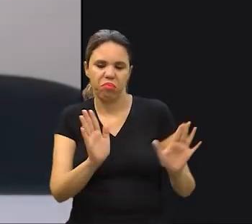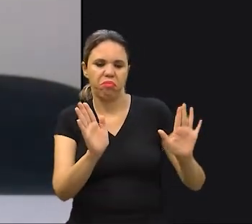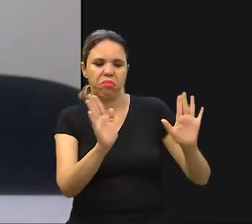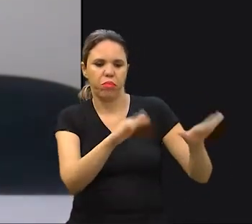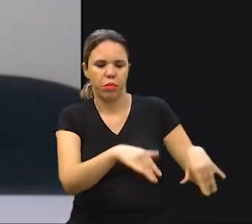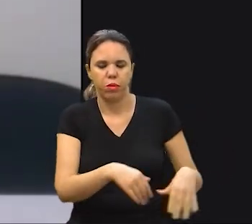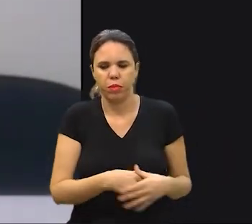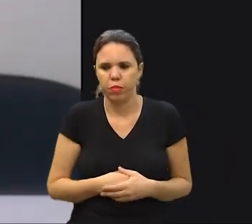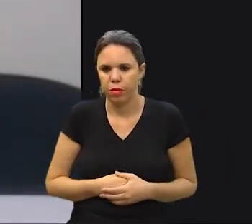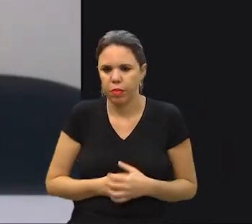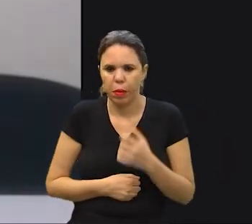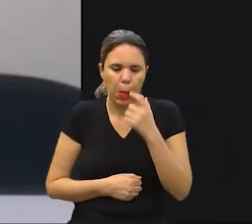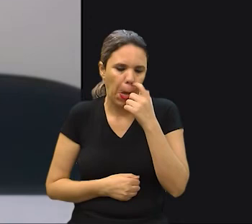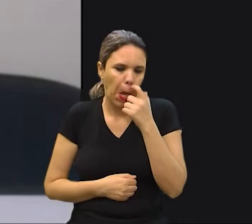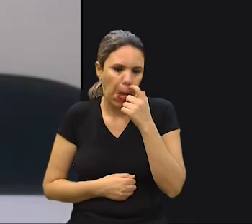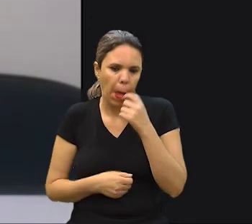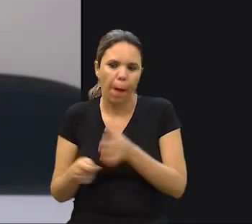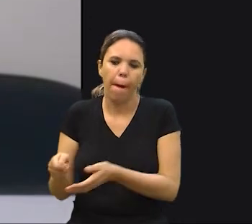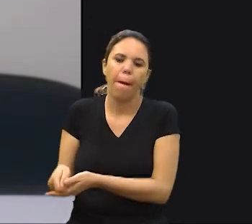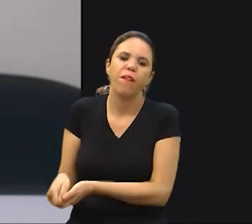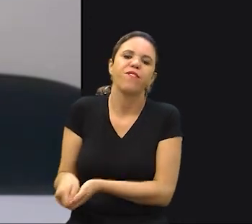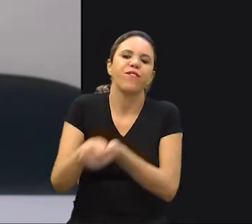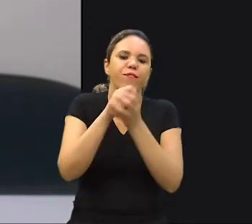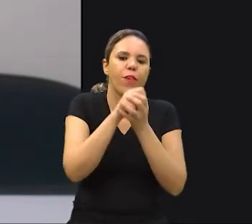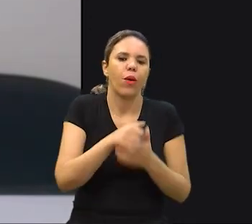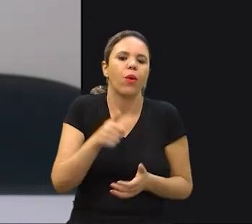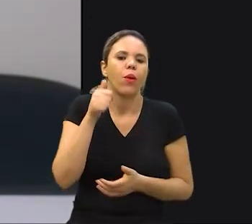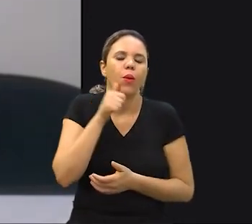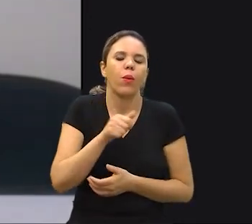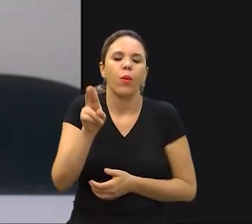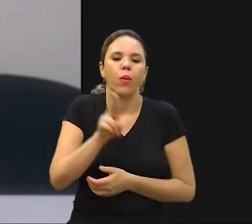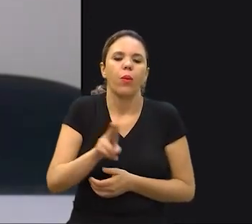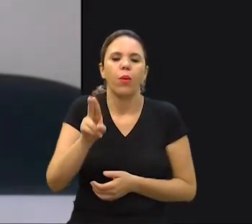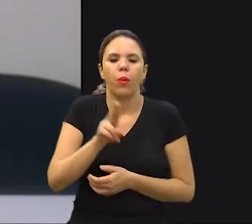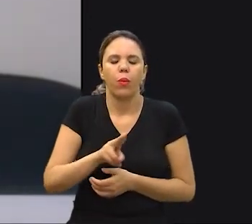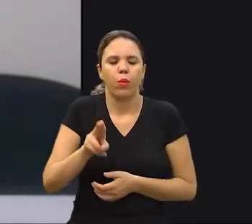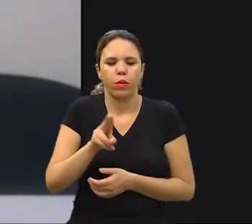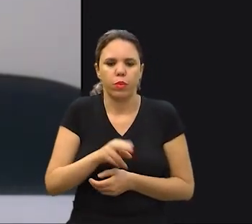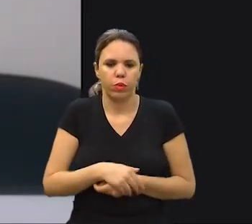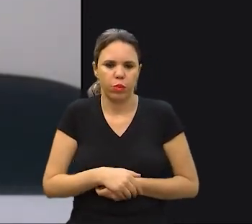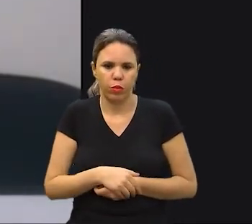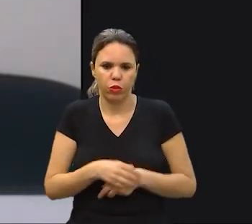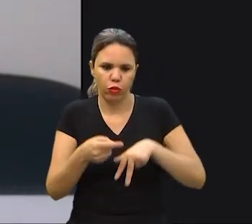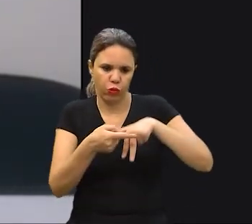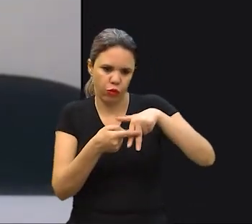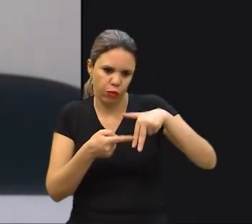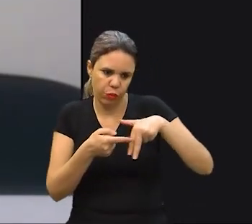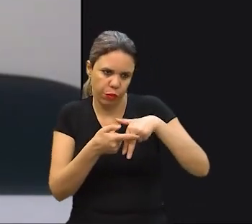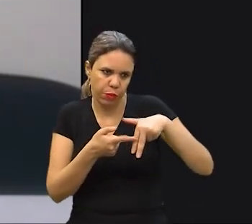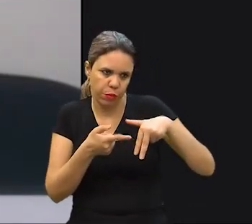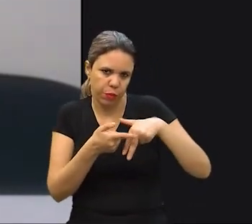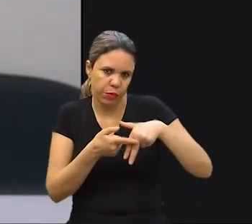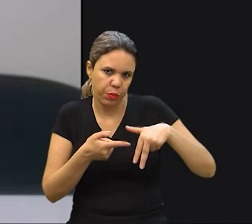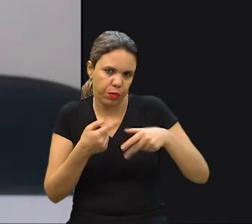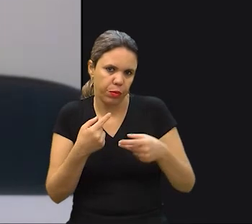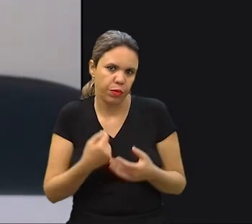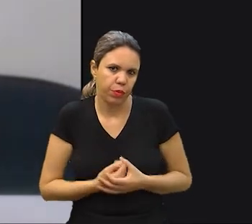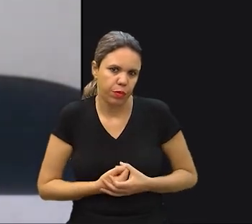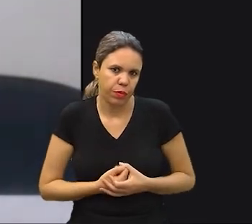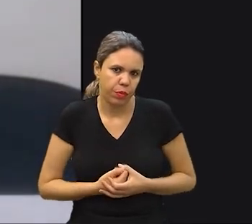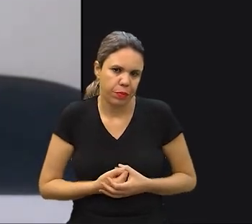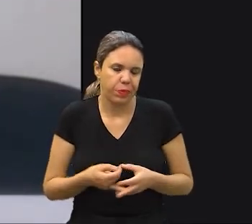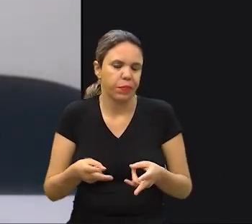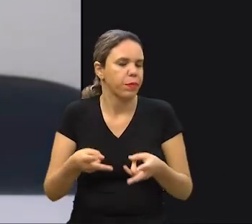Ah, não, tem graça o jogo de vôlei, onde as meninas utilizam um shortinho.